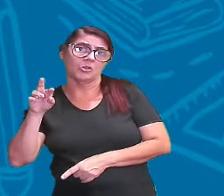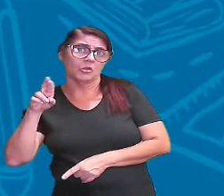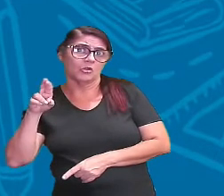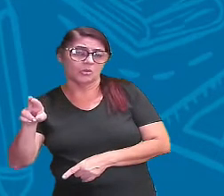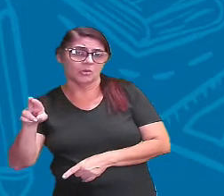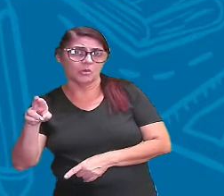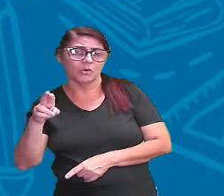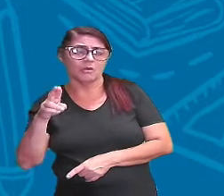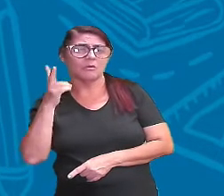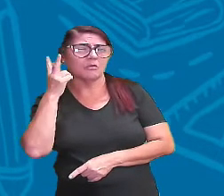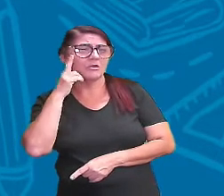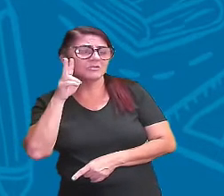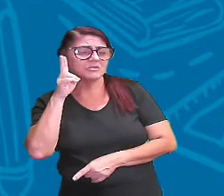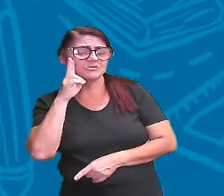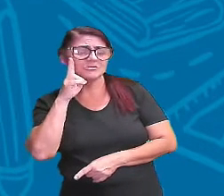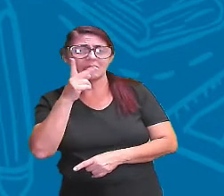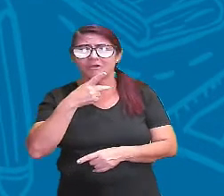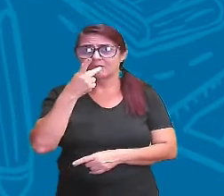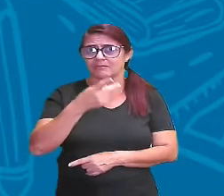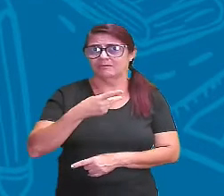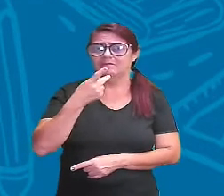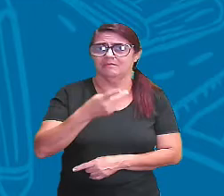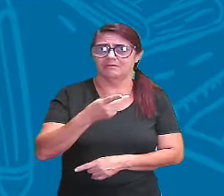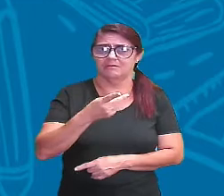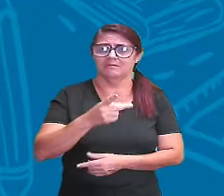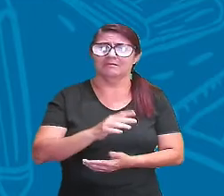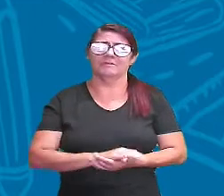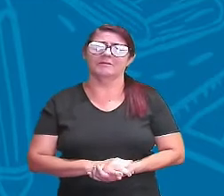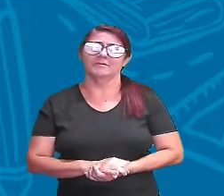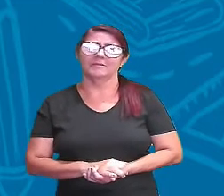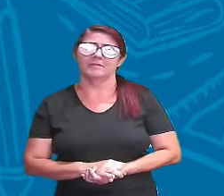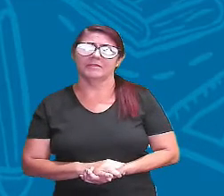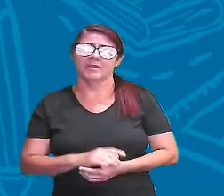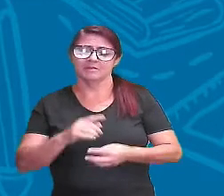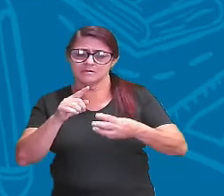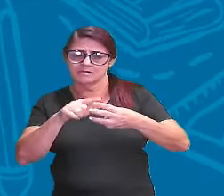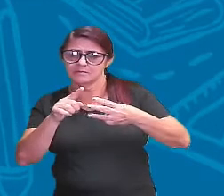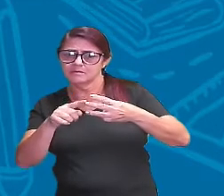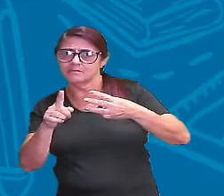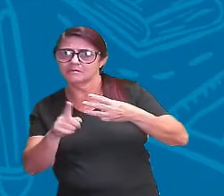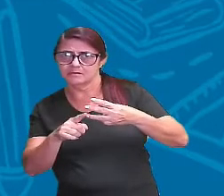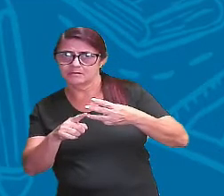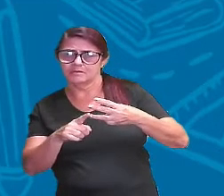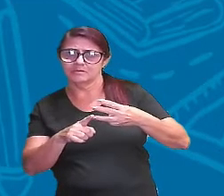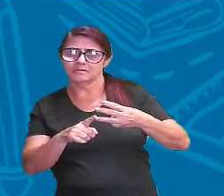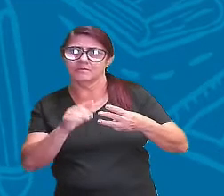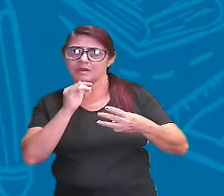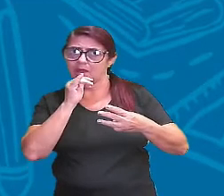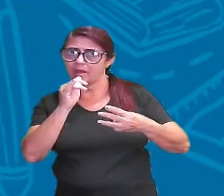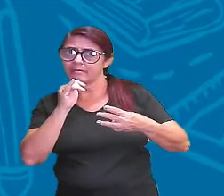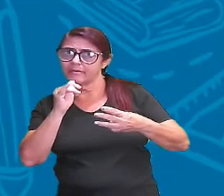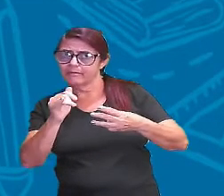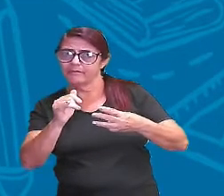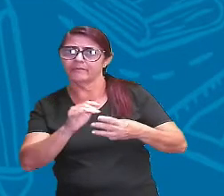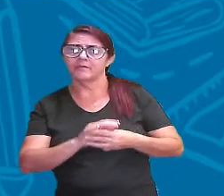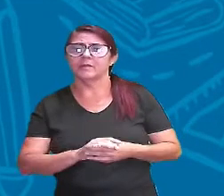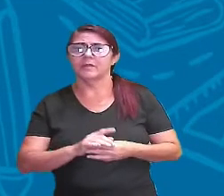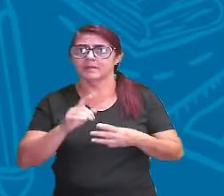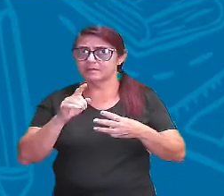conta a história ao leitor. Existem 3 tipos de narradores. Existe